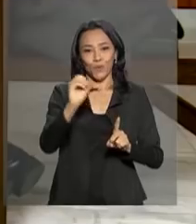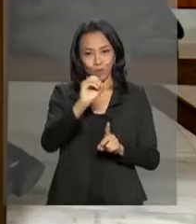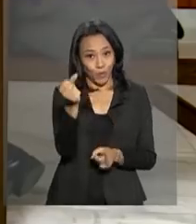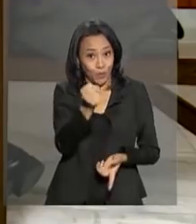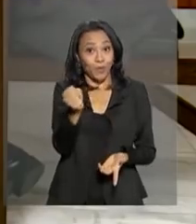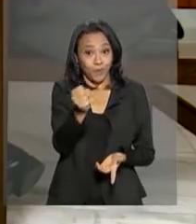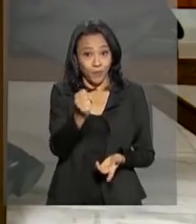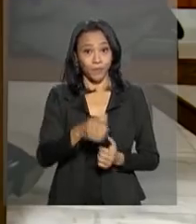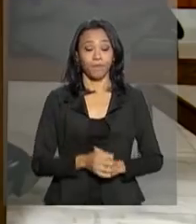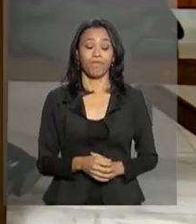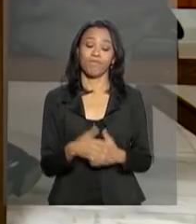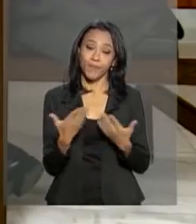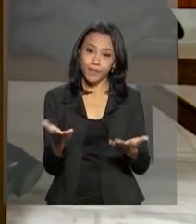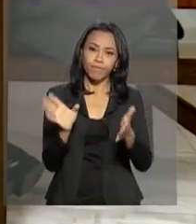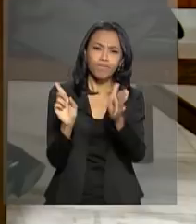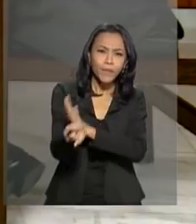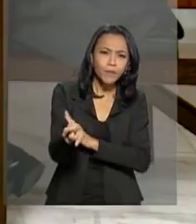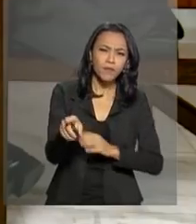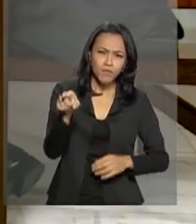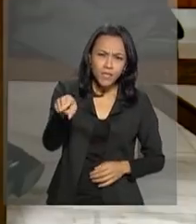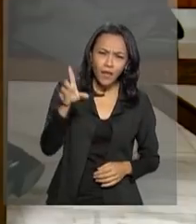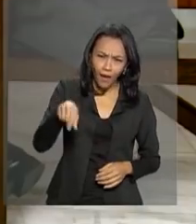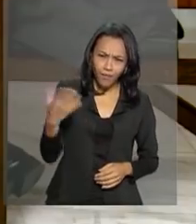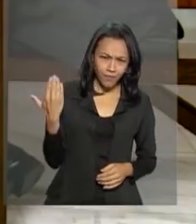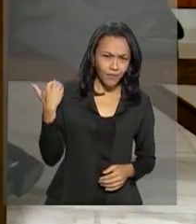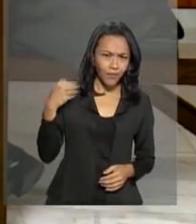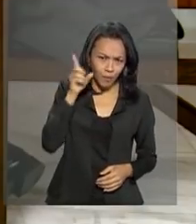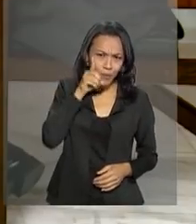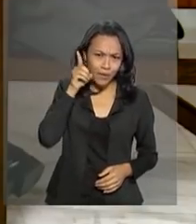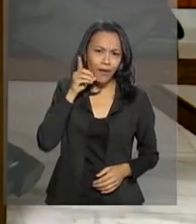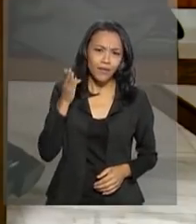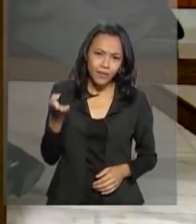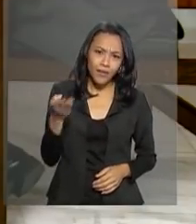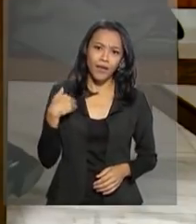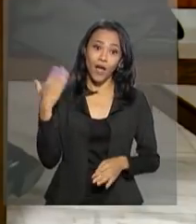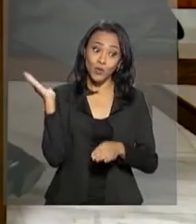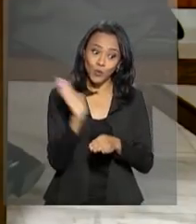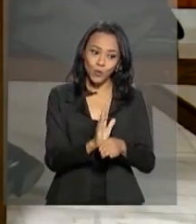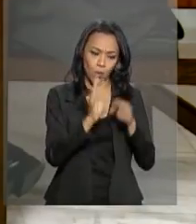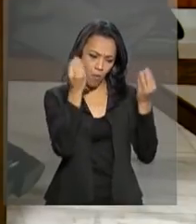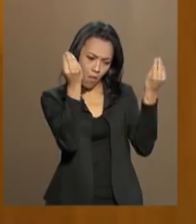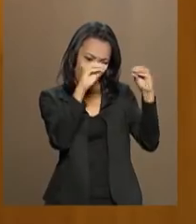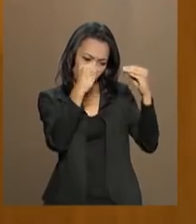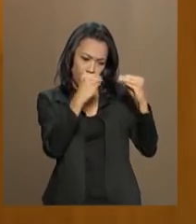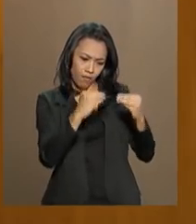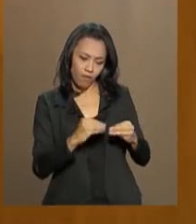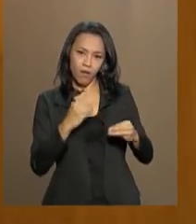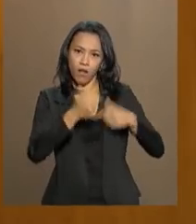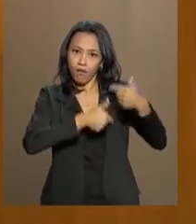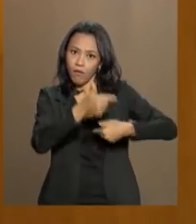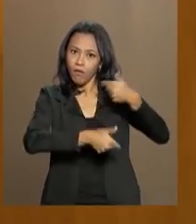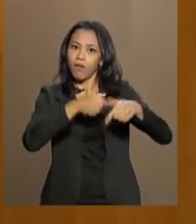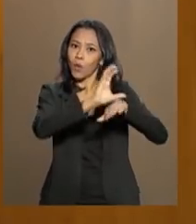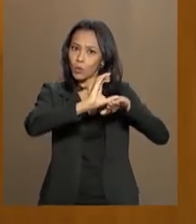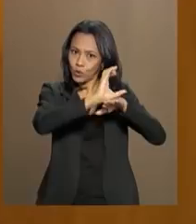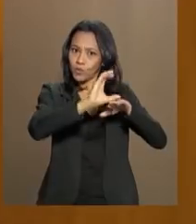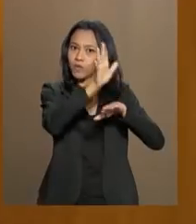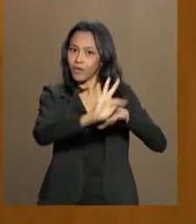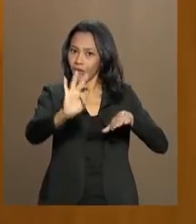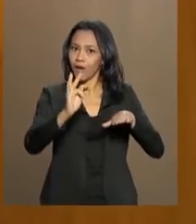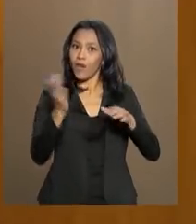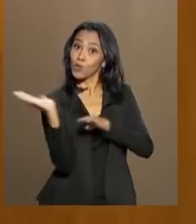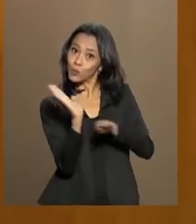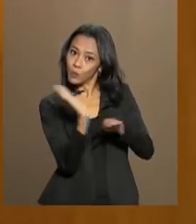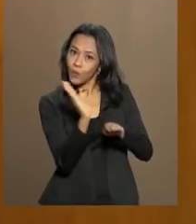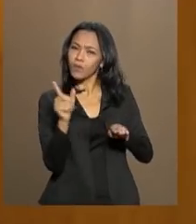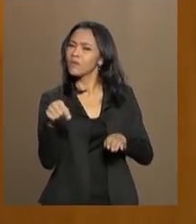88. Né? Pois é, o senhor era deputado constituinte, ajudou, né, trabalhou na elaboração da Constituição Federal, então,